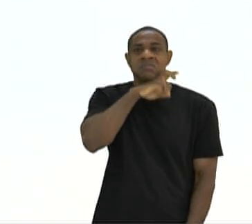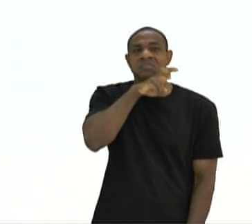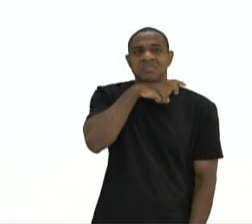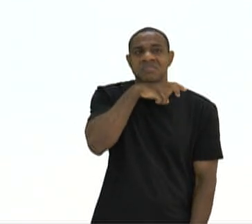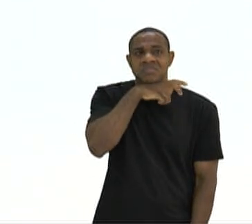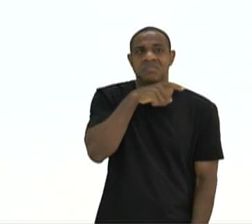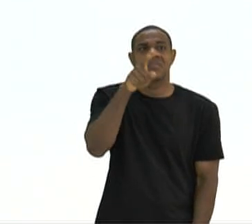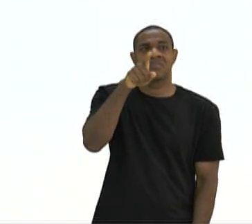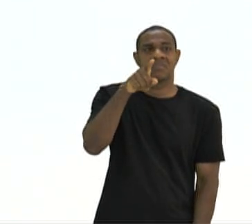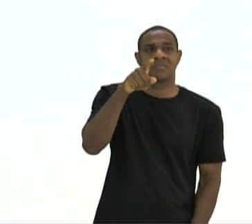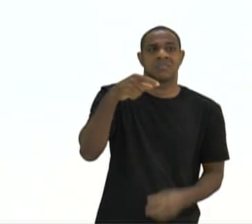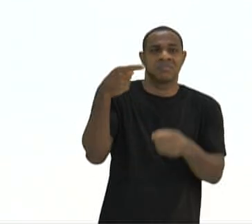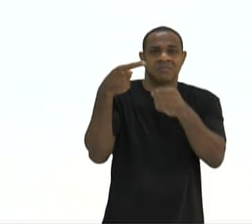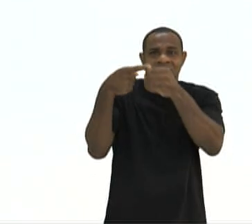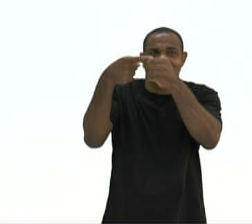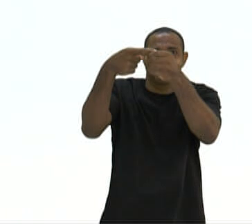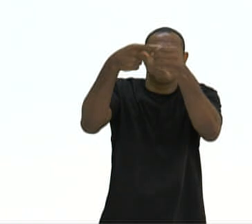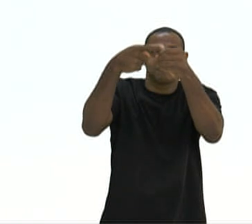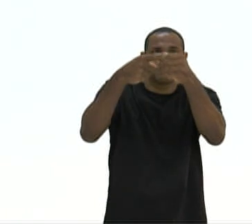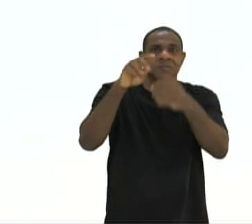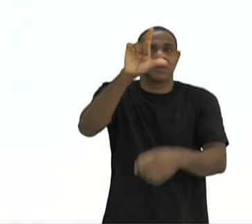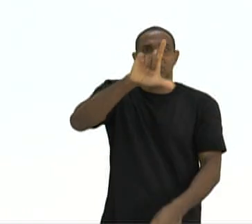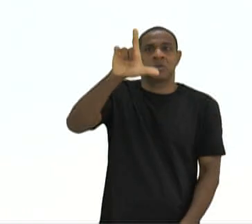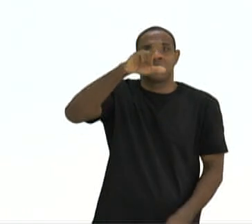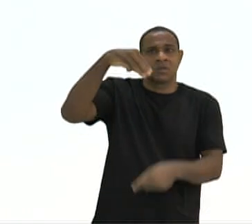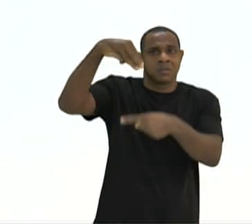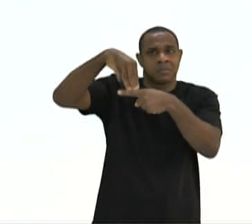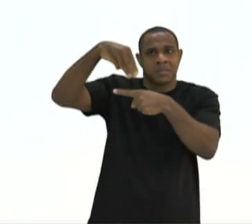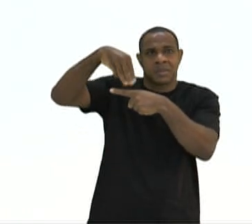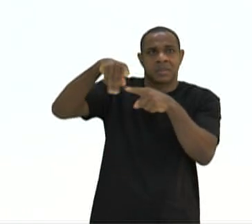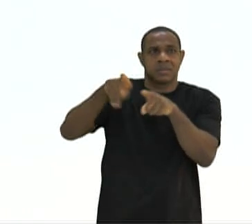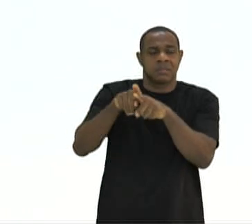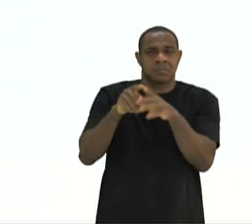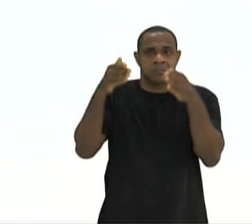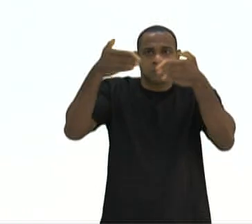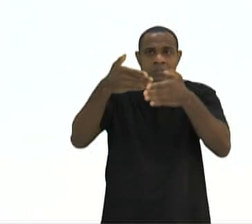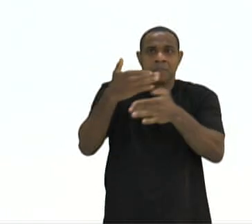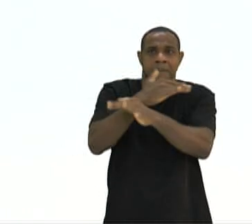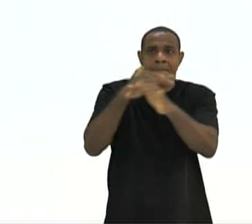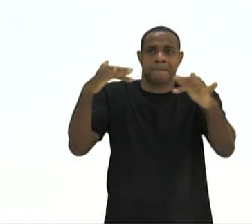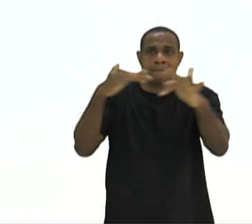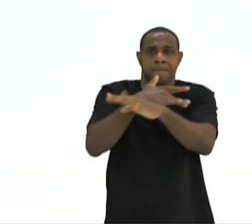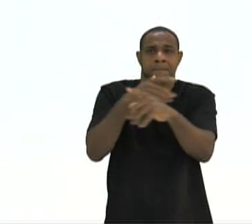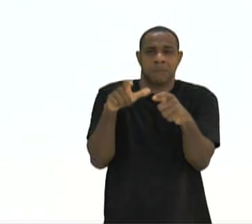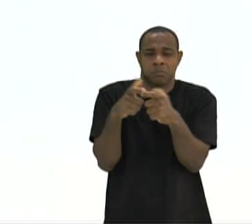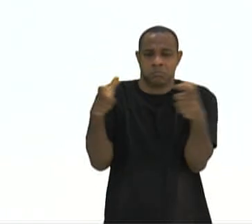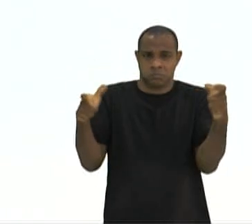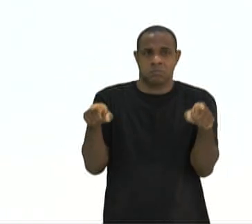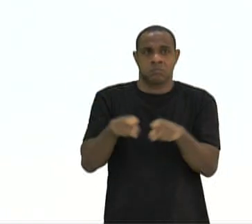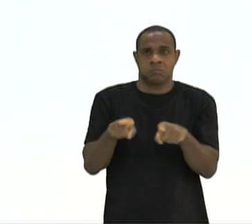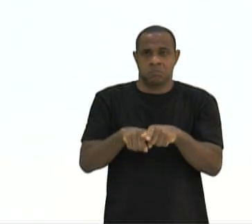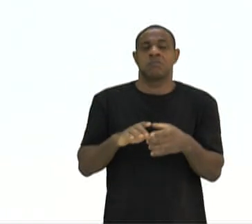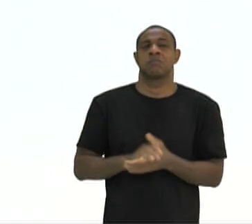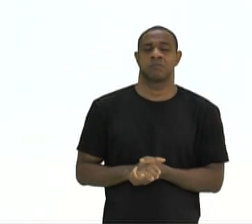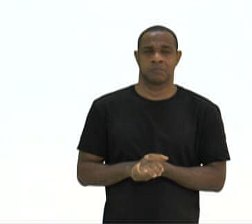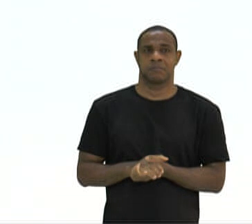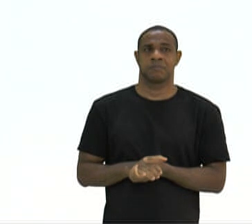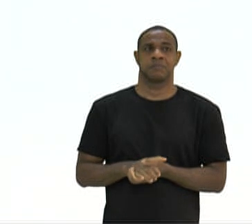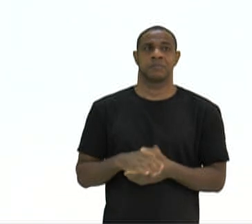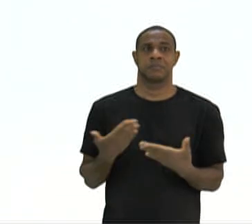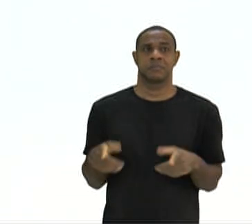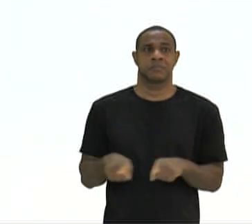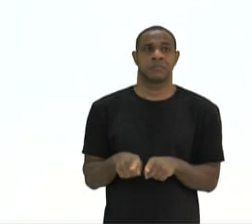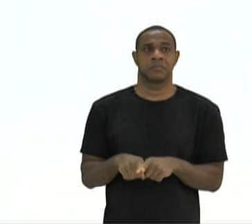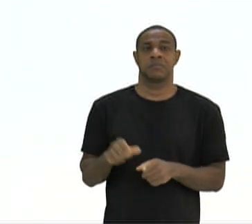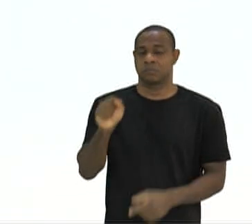lá mais no interior do Paraná, entre Londrina e Maringá, que nós vamos ter grande concentração ali e áreas bastante urbanizadas, certo? Mas,